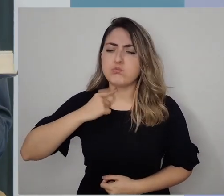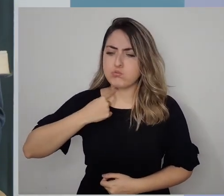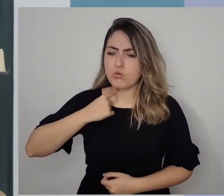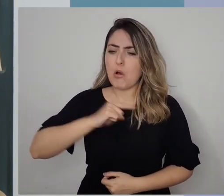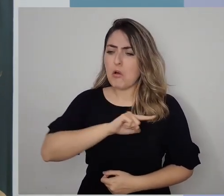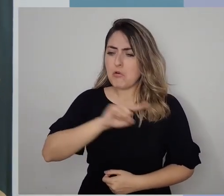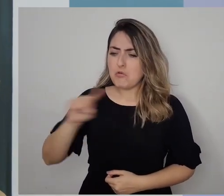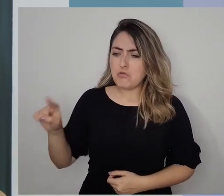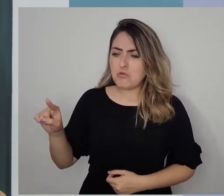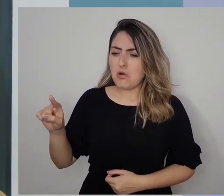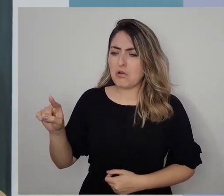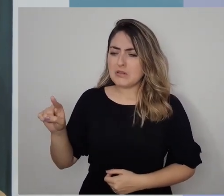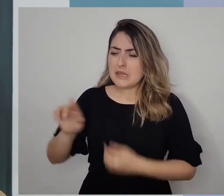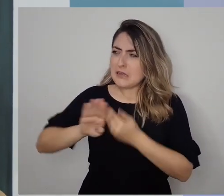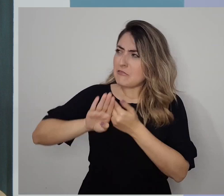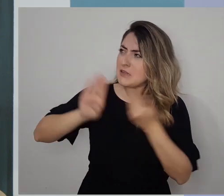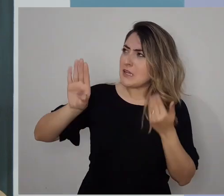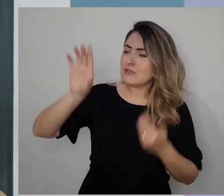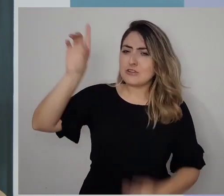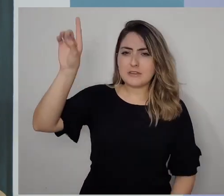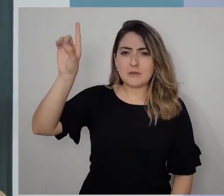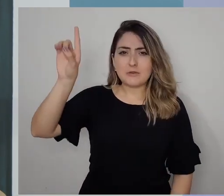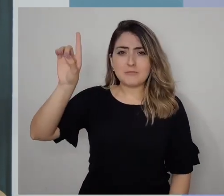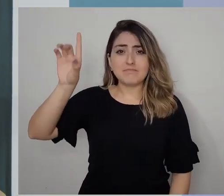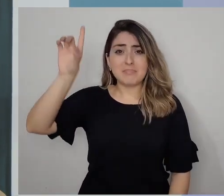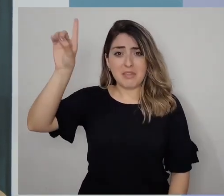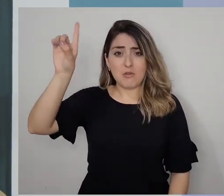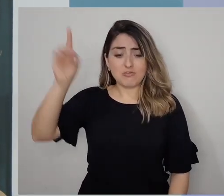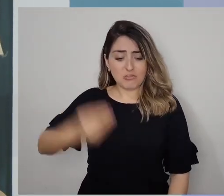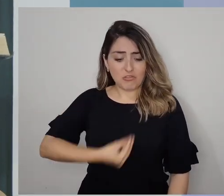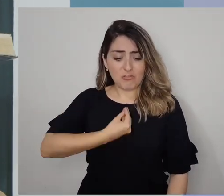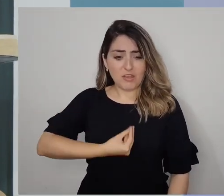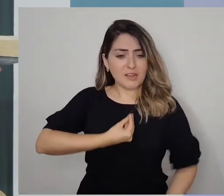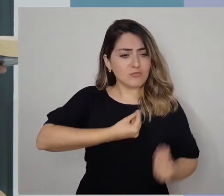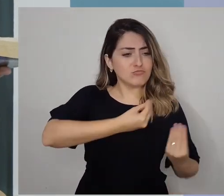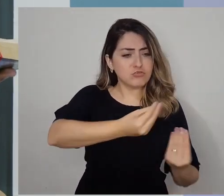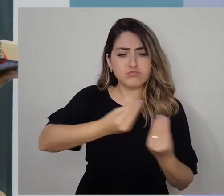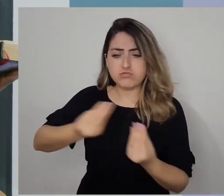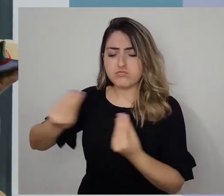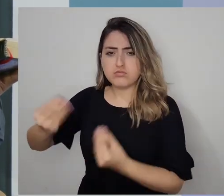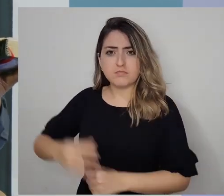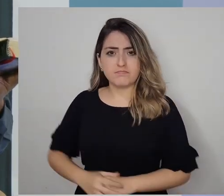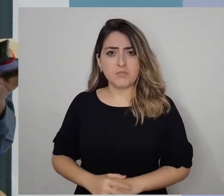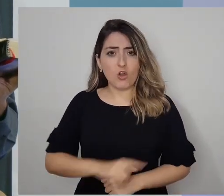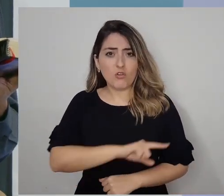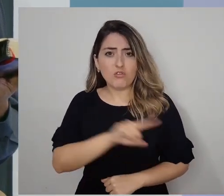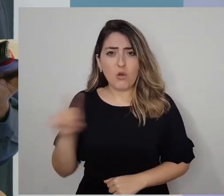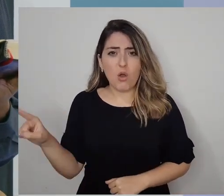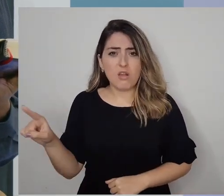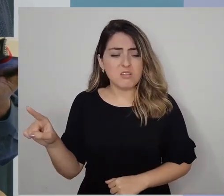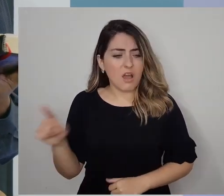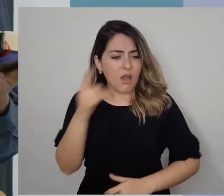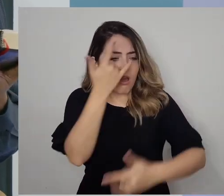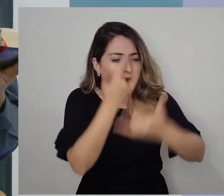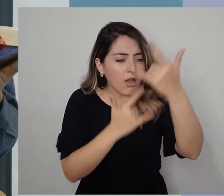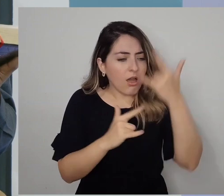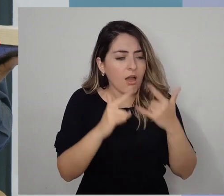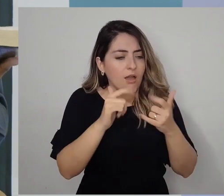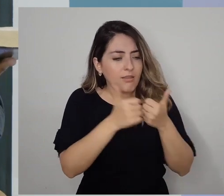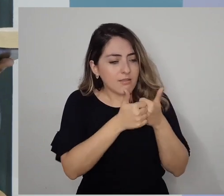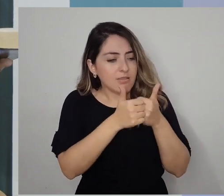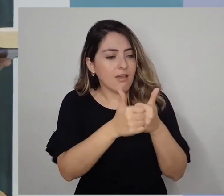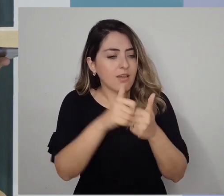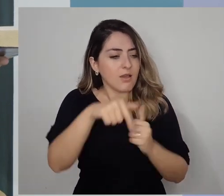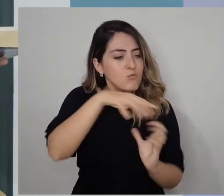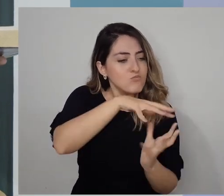andaram noutro tempo, segundo o curso deste mundo, segundo o príncipe da potestade do ar, do espírito que agora atua nos